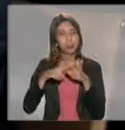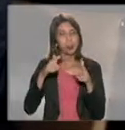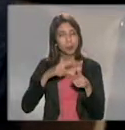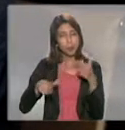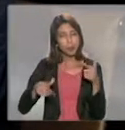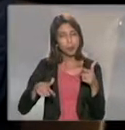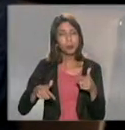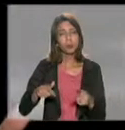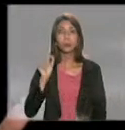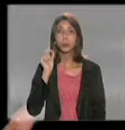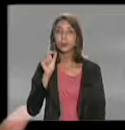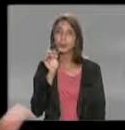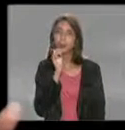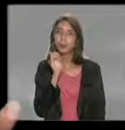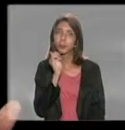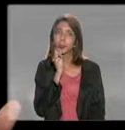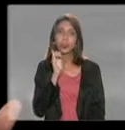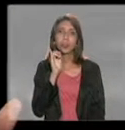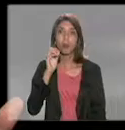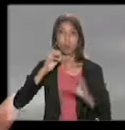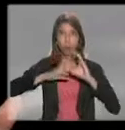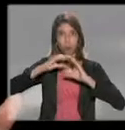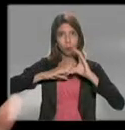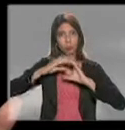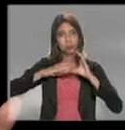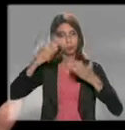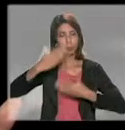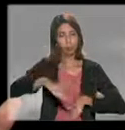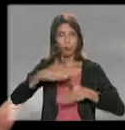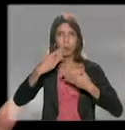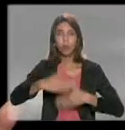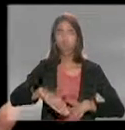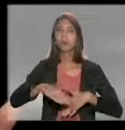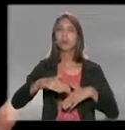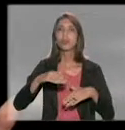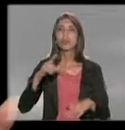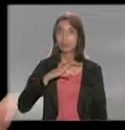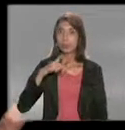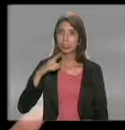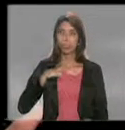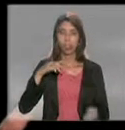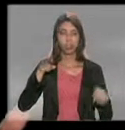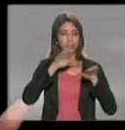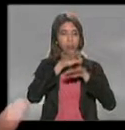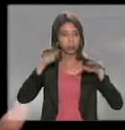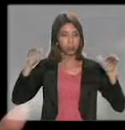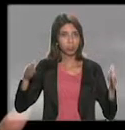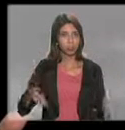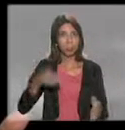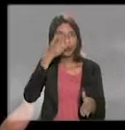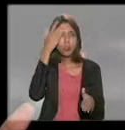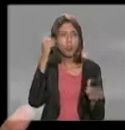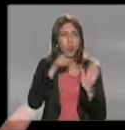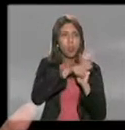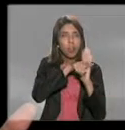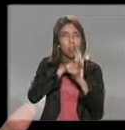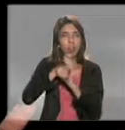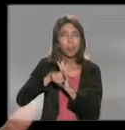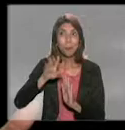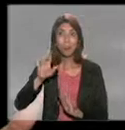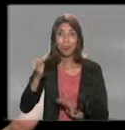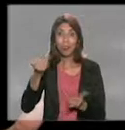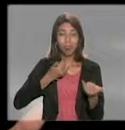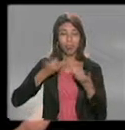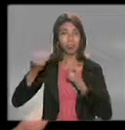que o que a gente tem percebido como uma problemática maior é um exemplo. Por exemplo, num concurso público,